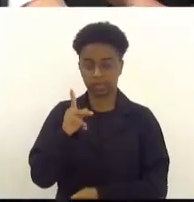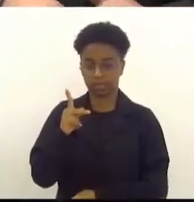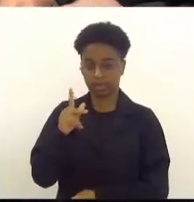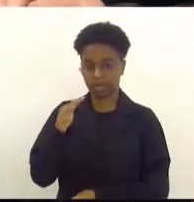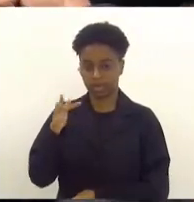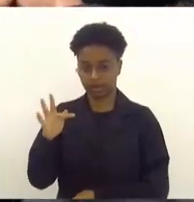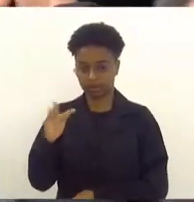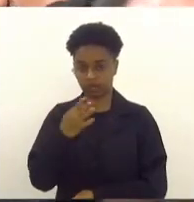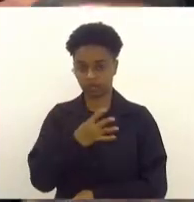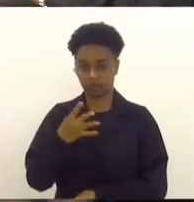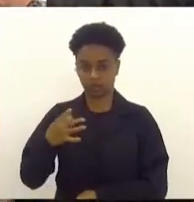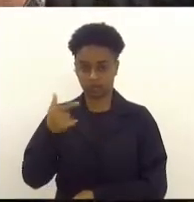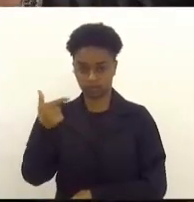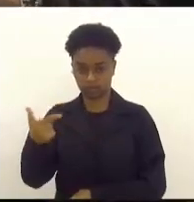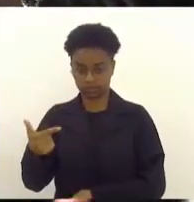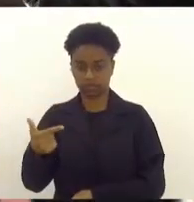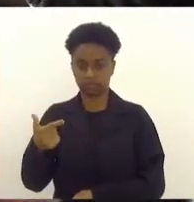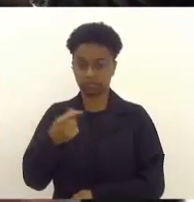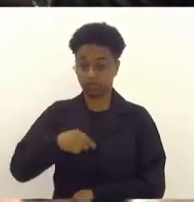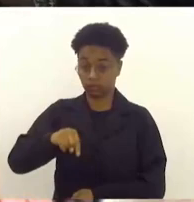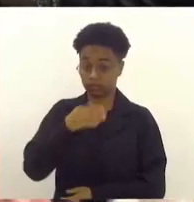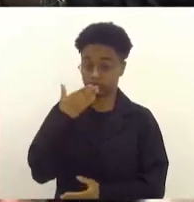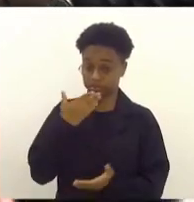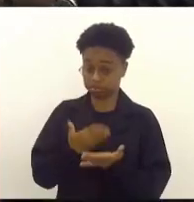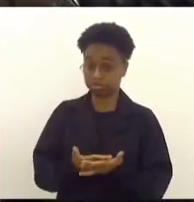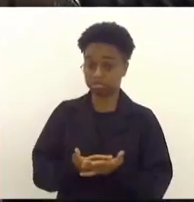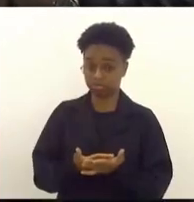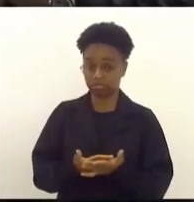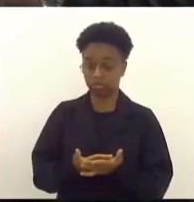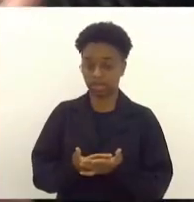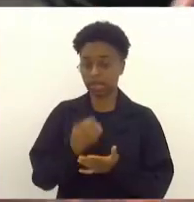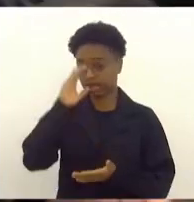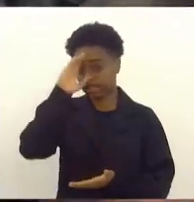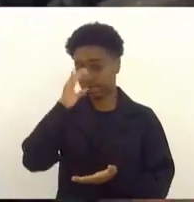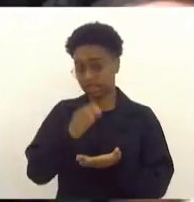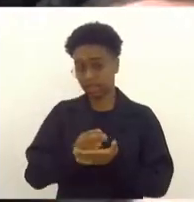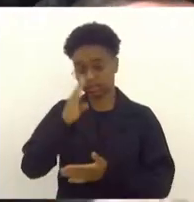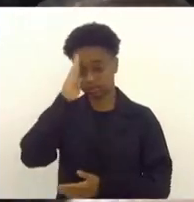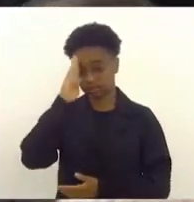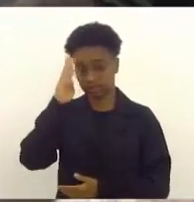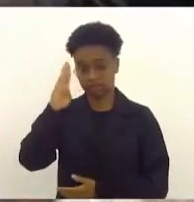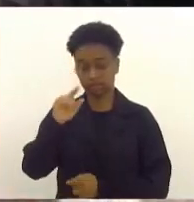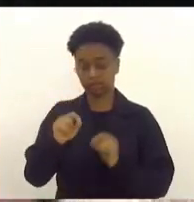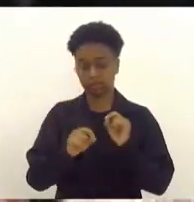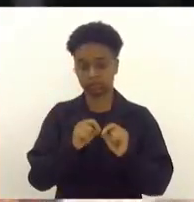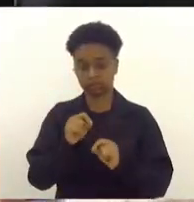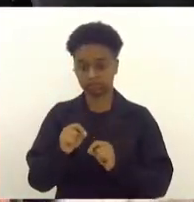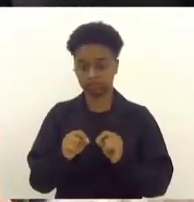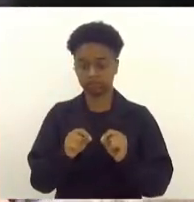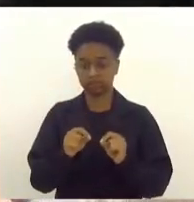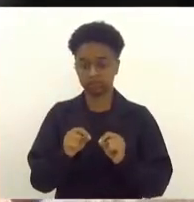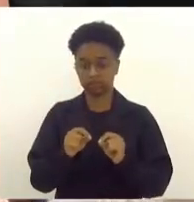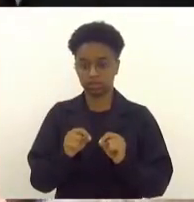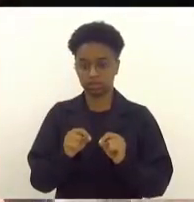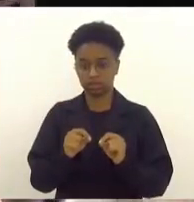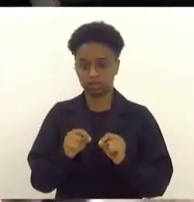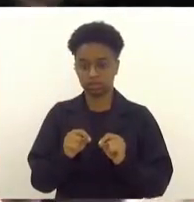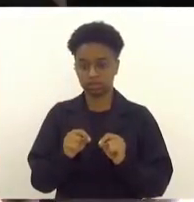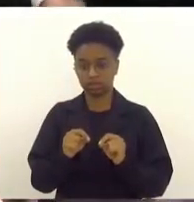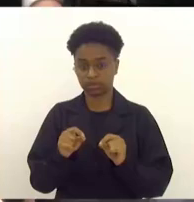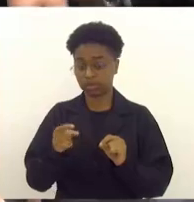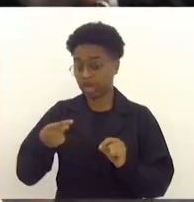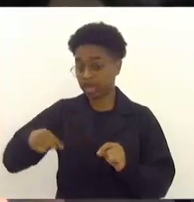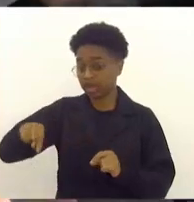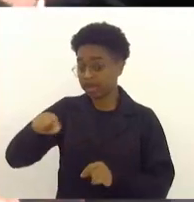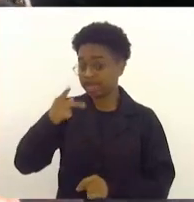442 Por incrível que pareça a tese Central é que eles dizem que